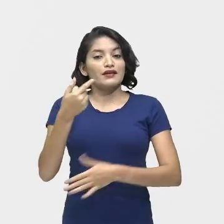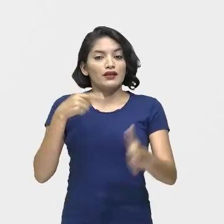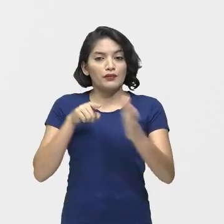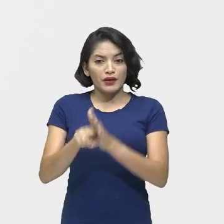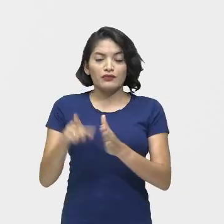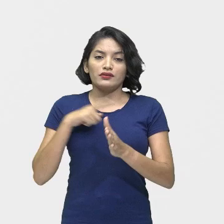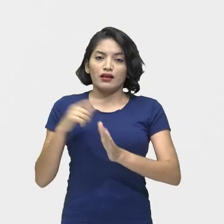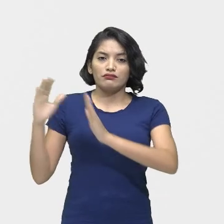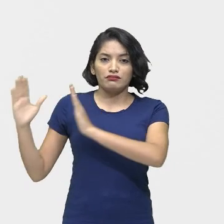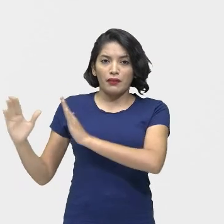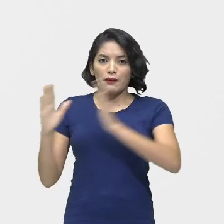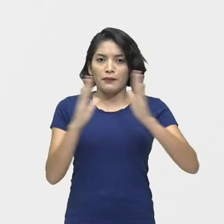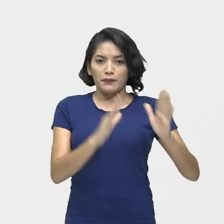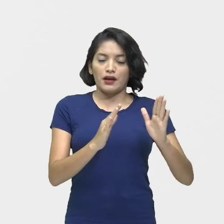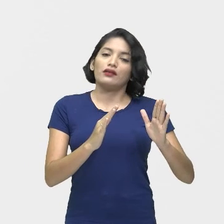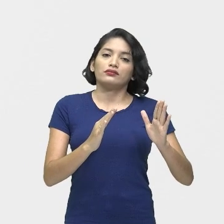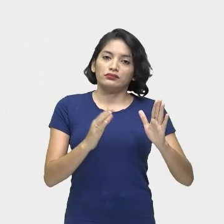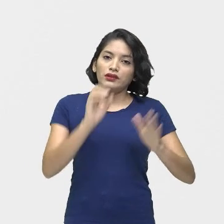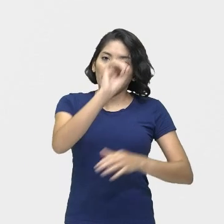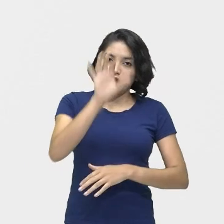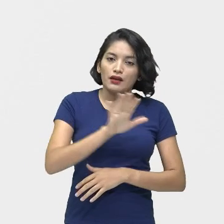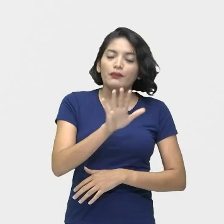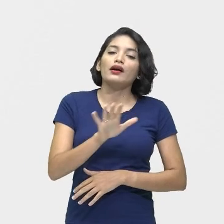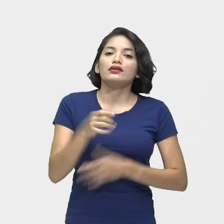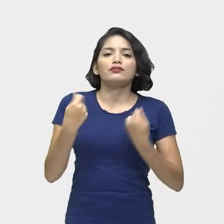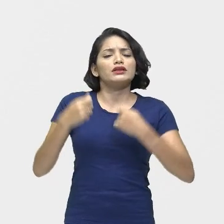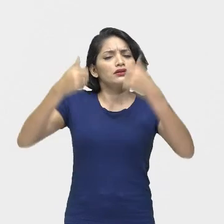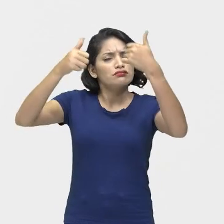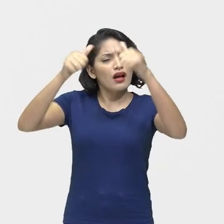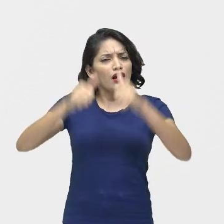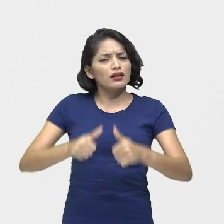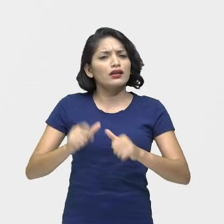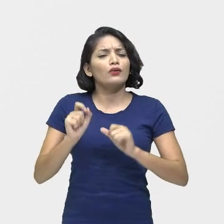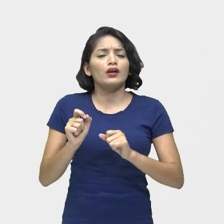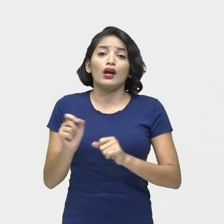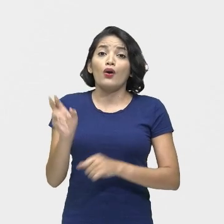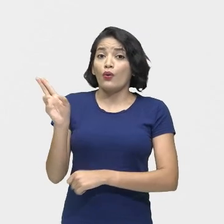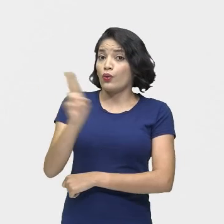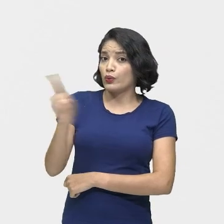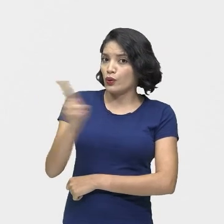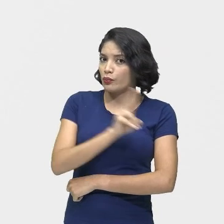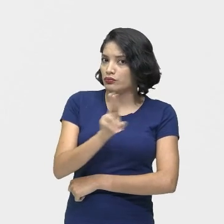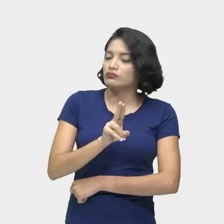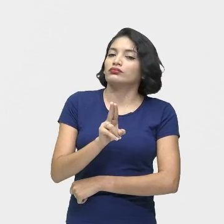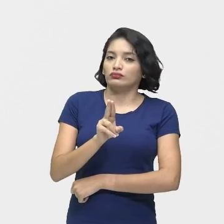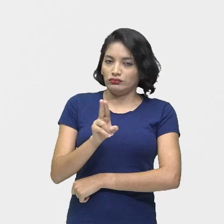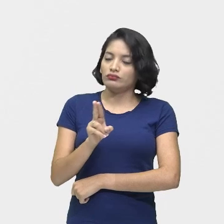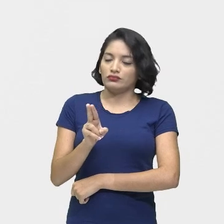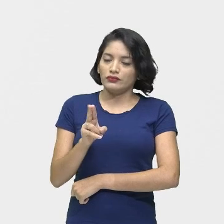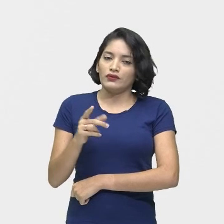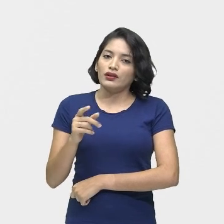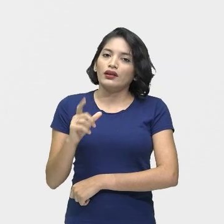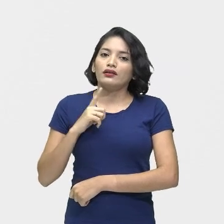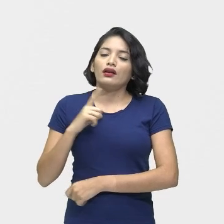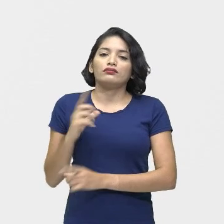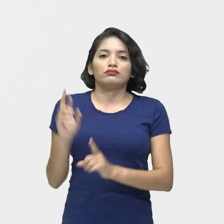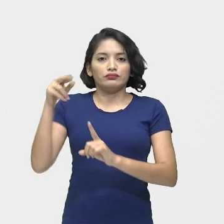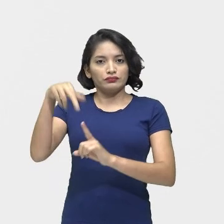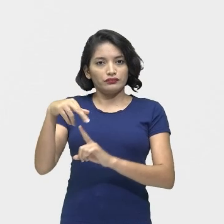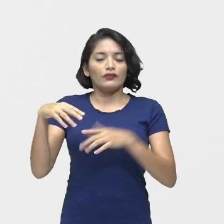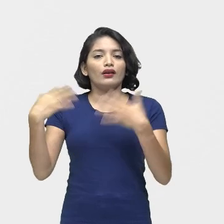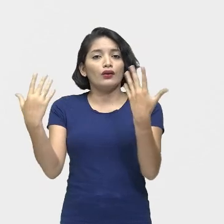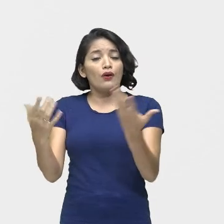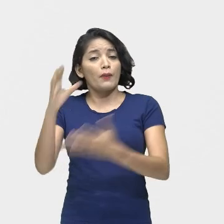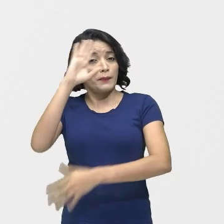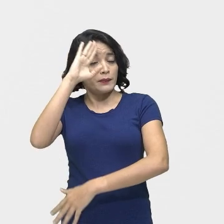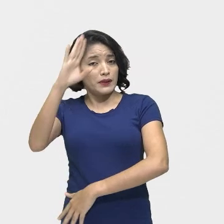2 imagens. Vamos lá? Analise as imagens e diga quem são as 2 pessoas a que elas se referem e qual era a